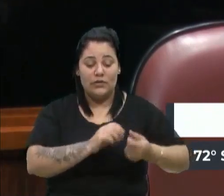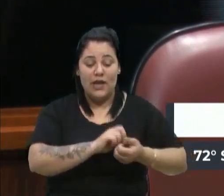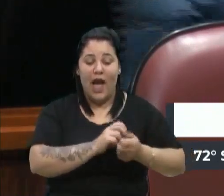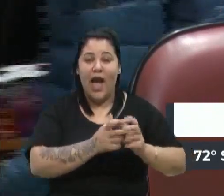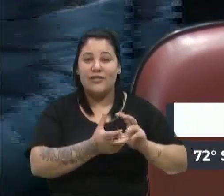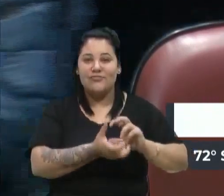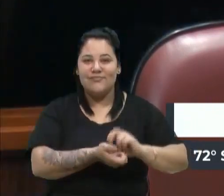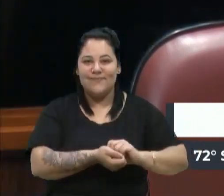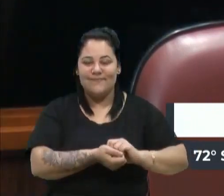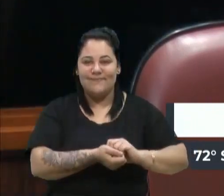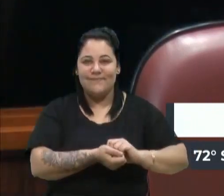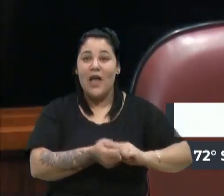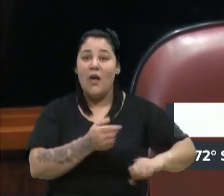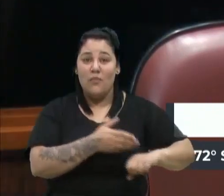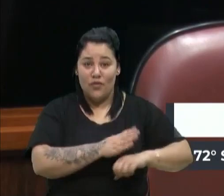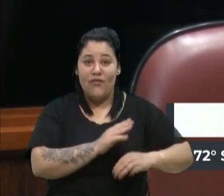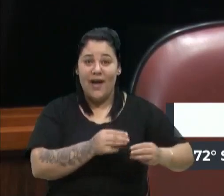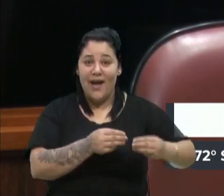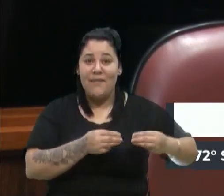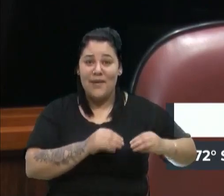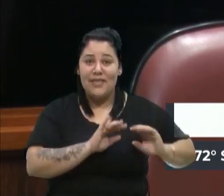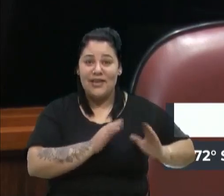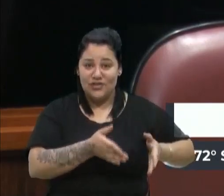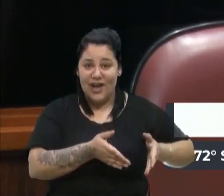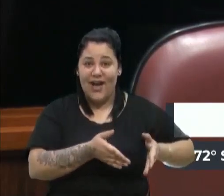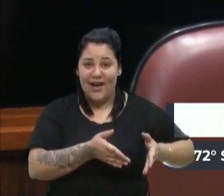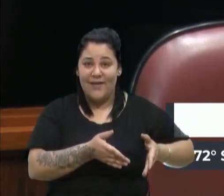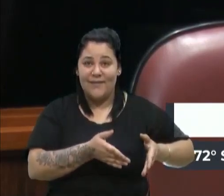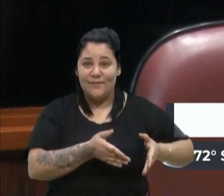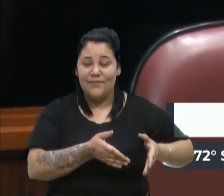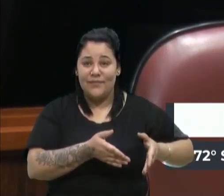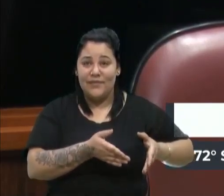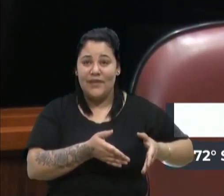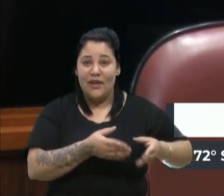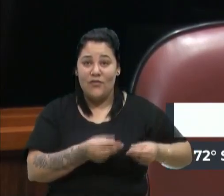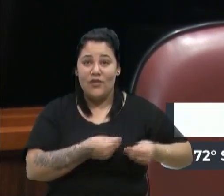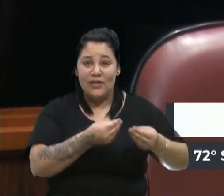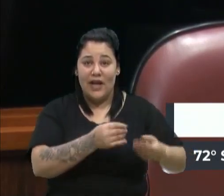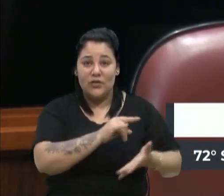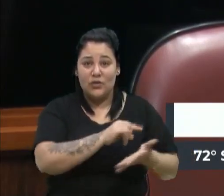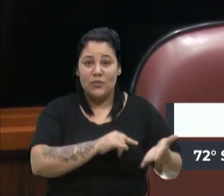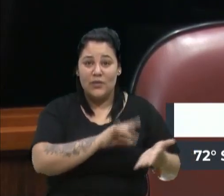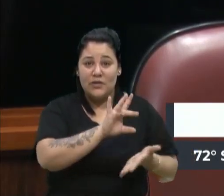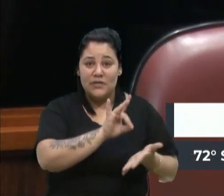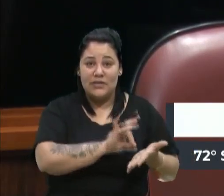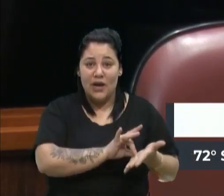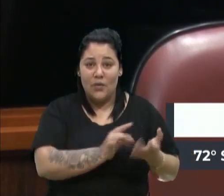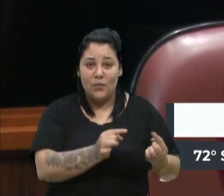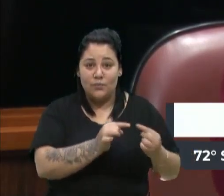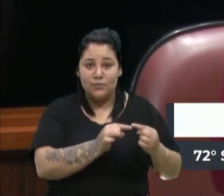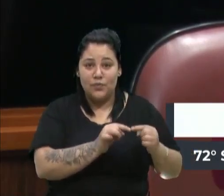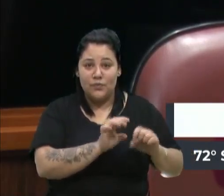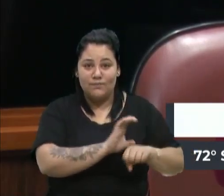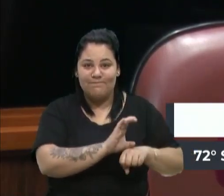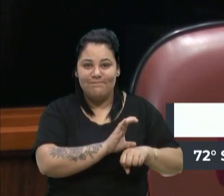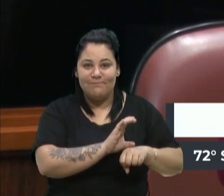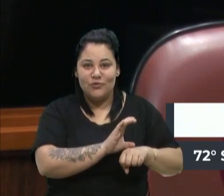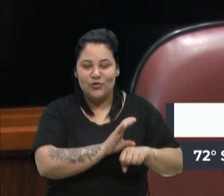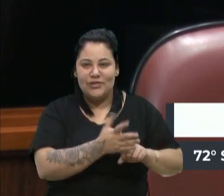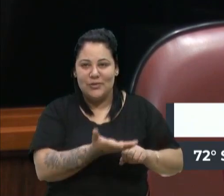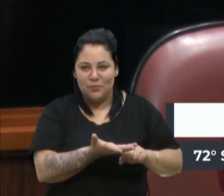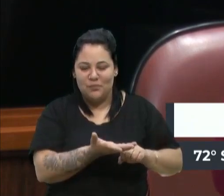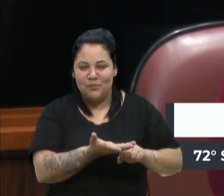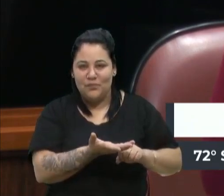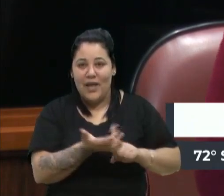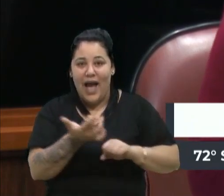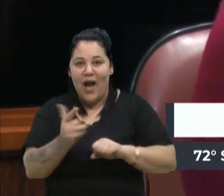Foi aprovada essa emenda e foi dado parecer de constitucionalidade. Está aqui se alguém quiser ver. A outra